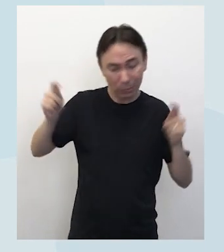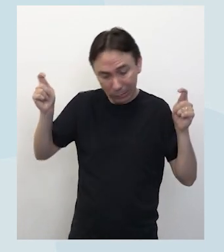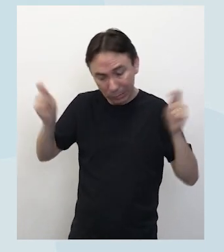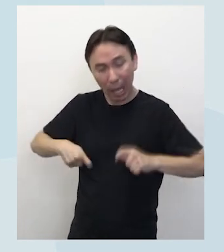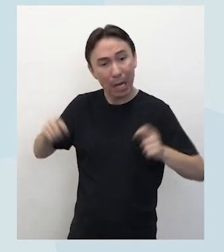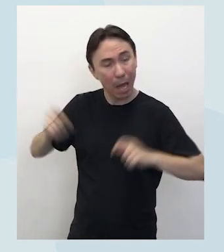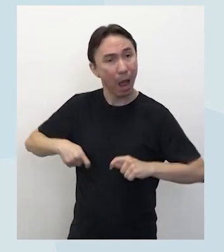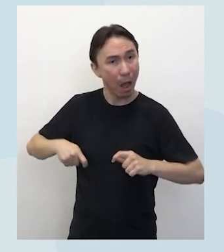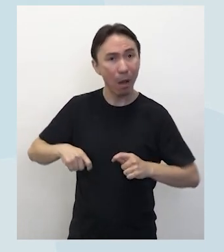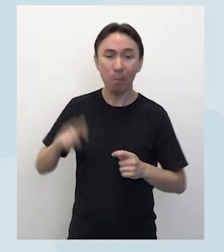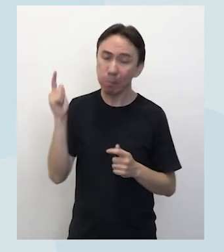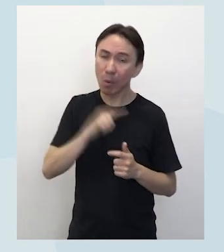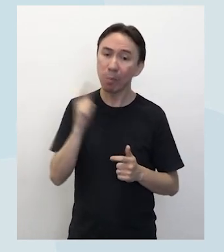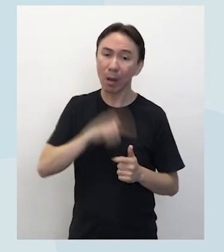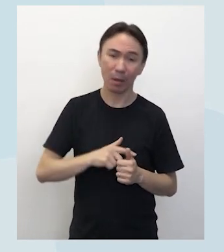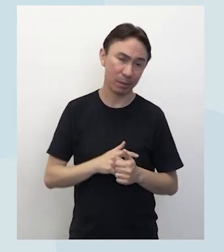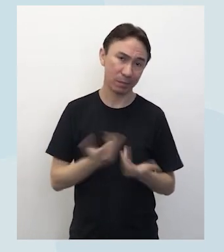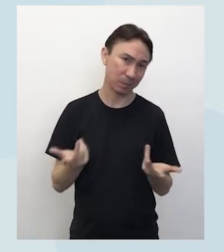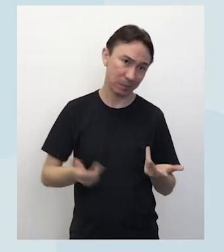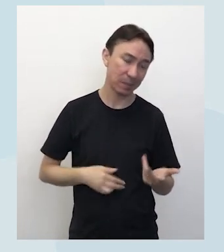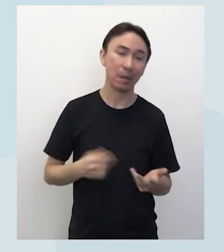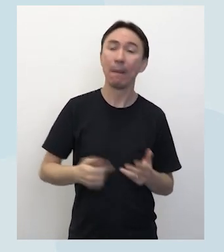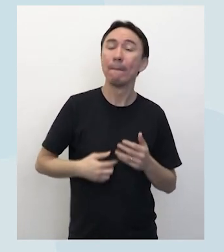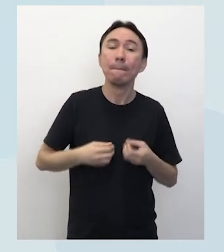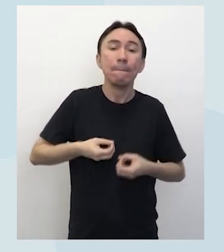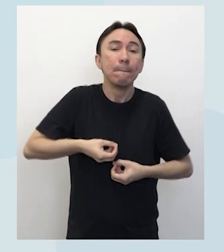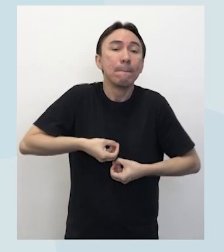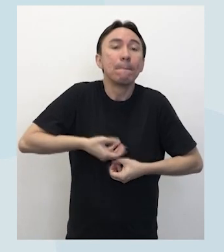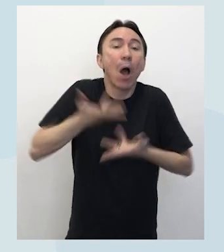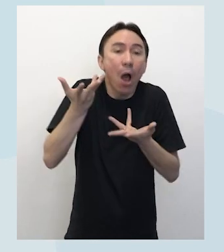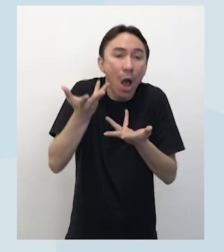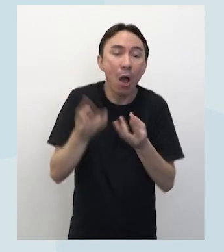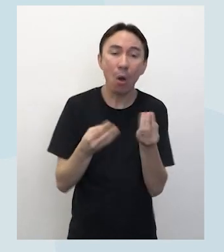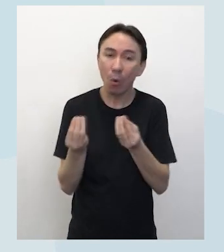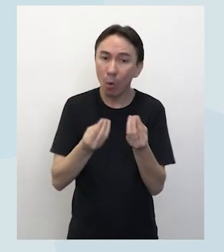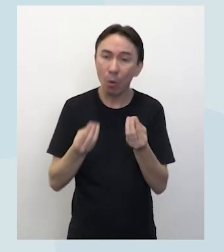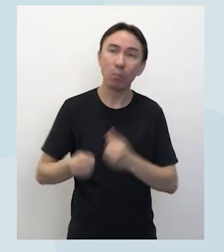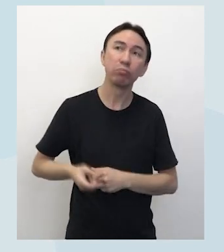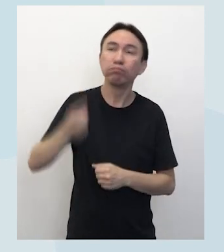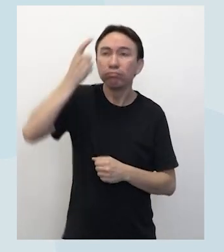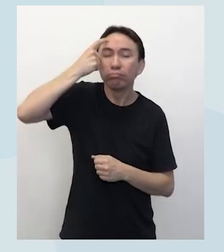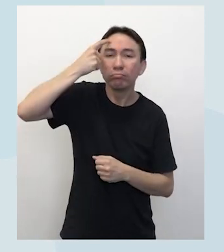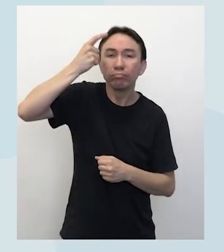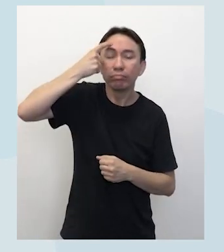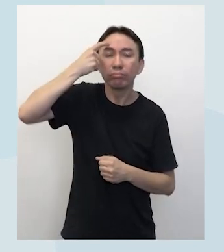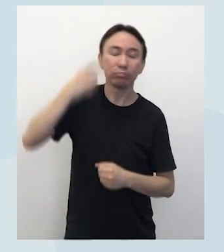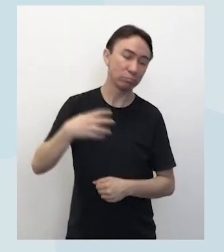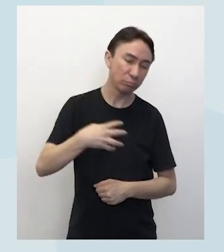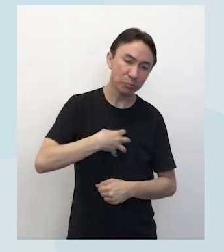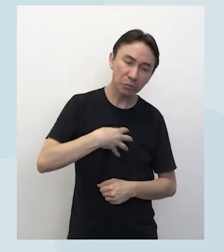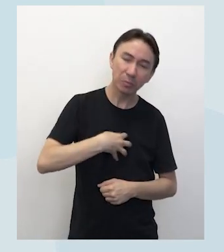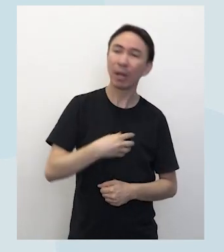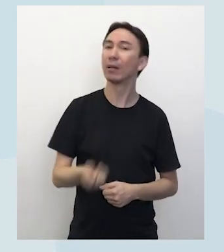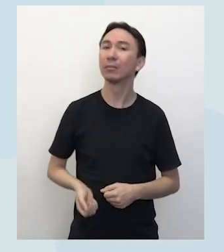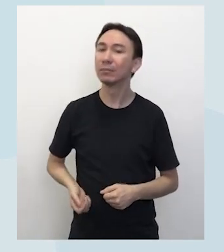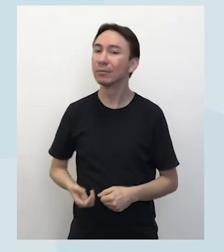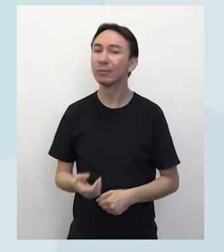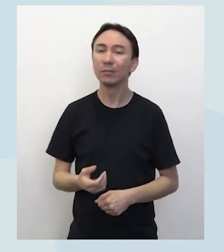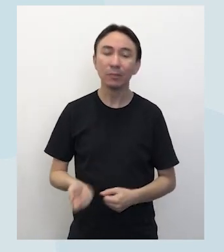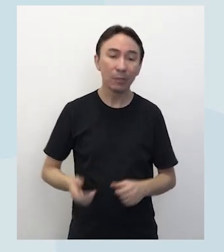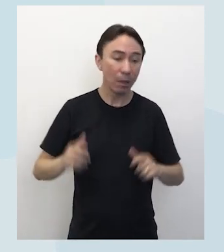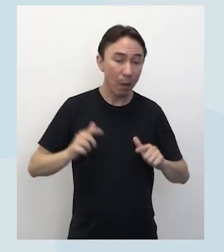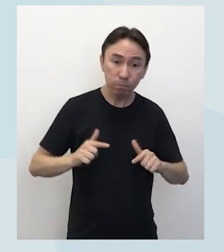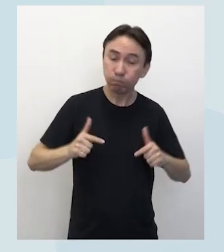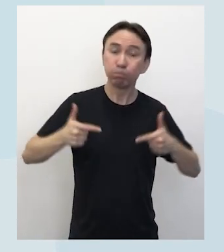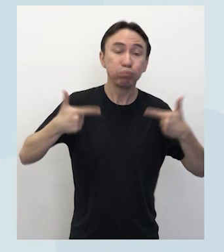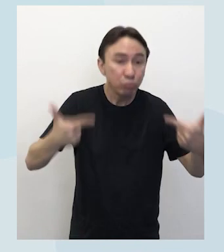manifestam por meio dos nossos pensamentos, sentimentos, comportamentos, atitudes